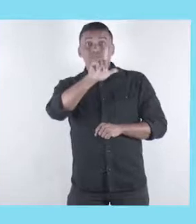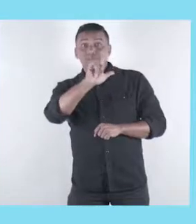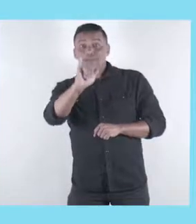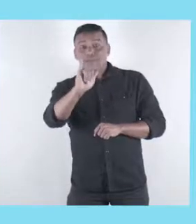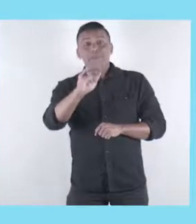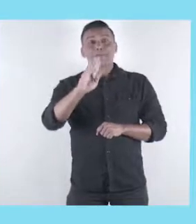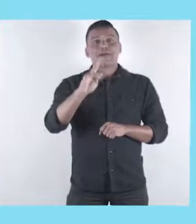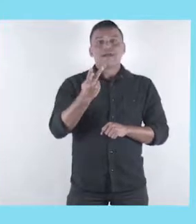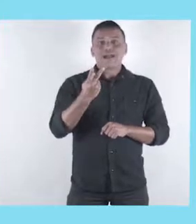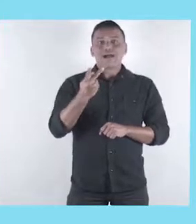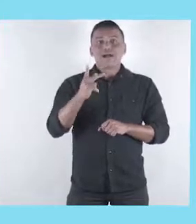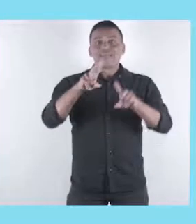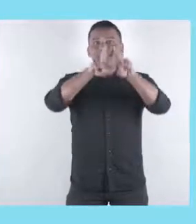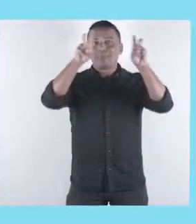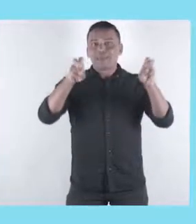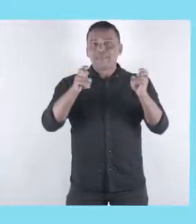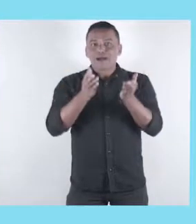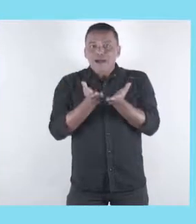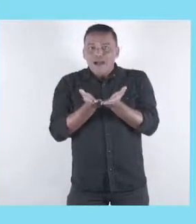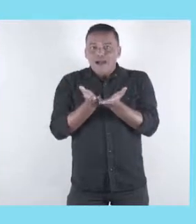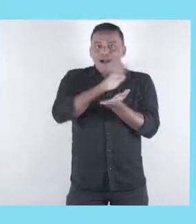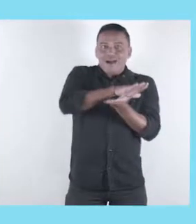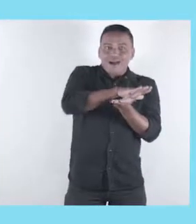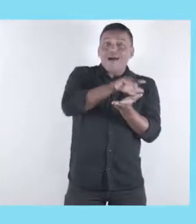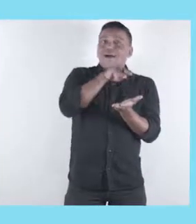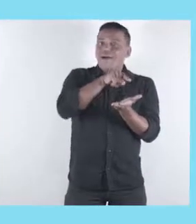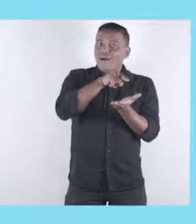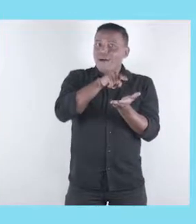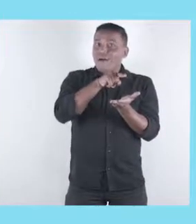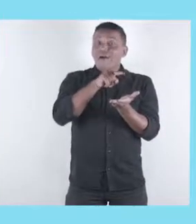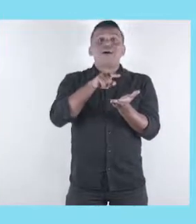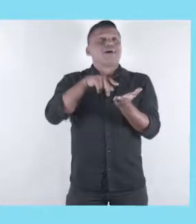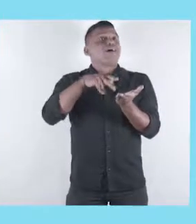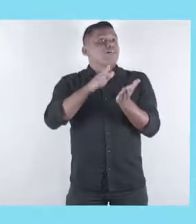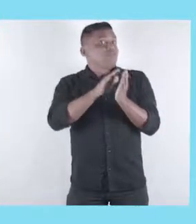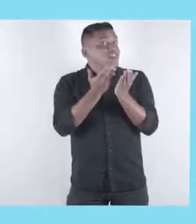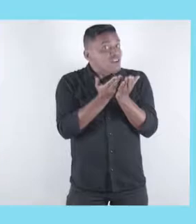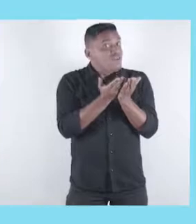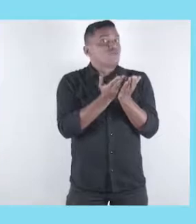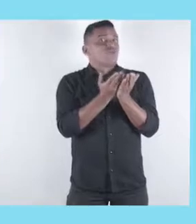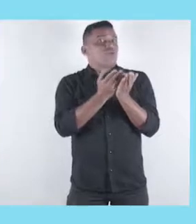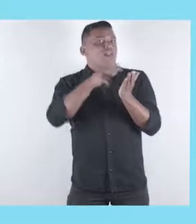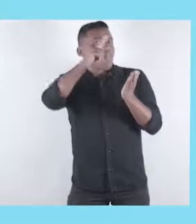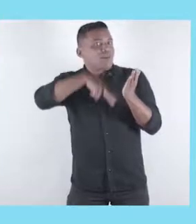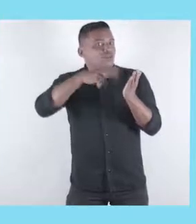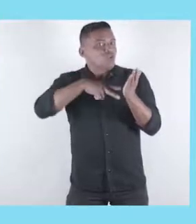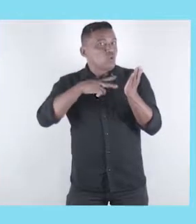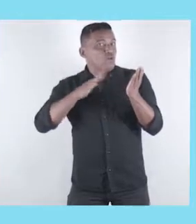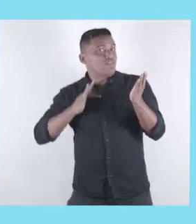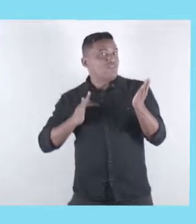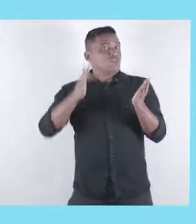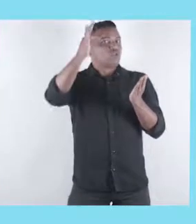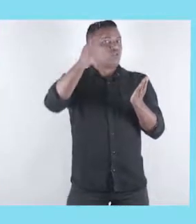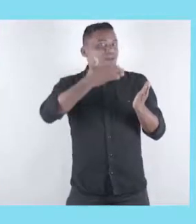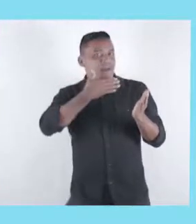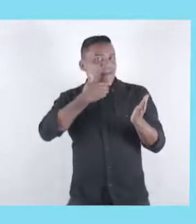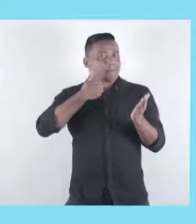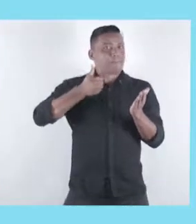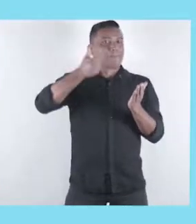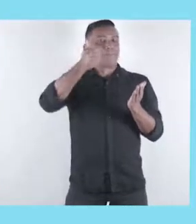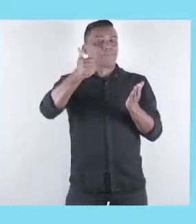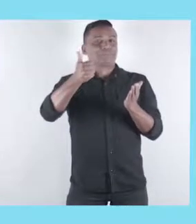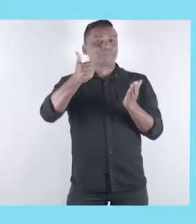virando a página livro e leitura tecendo a manhã a curadoria é das